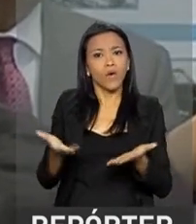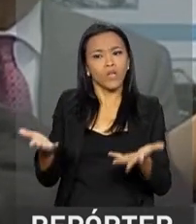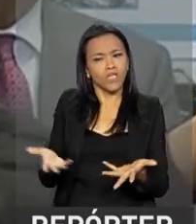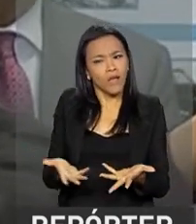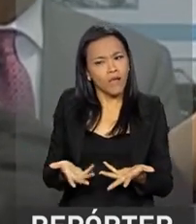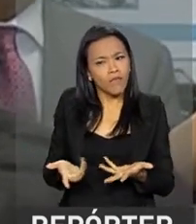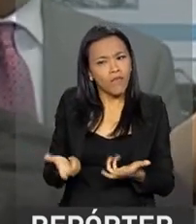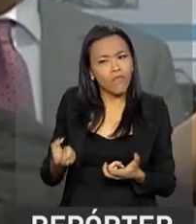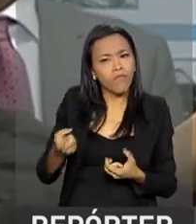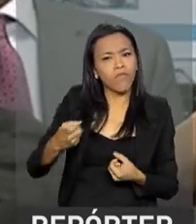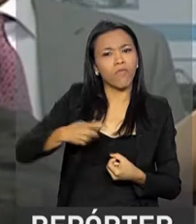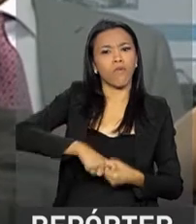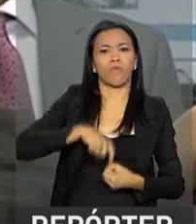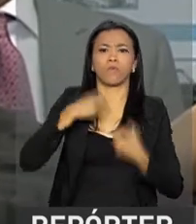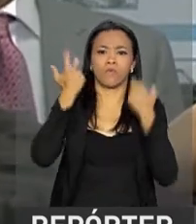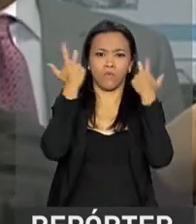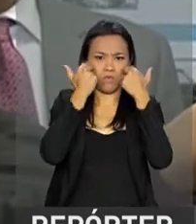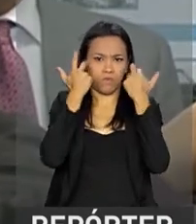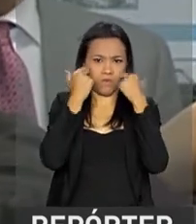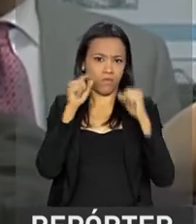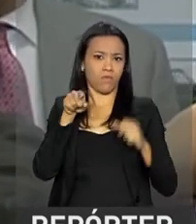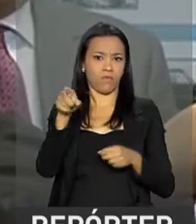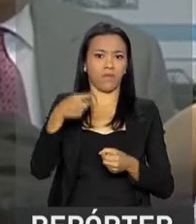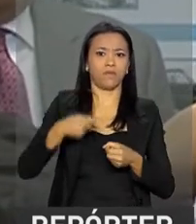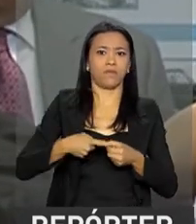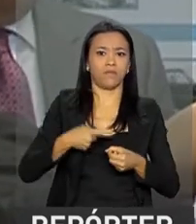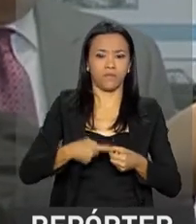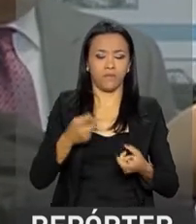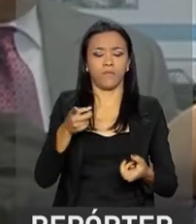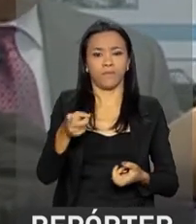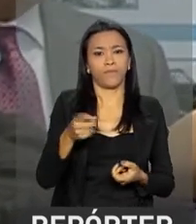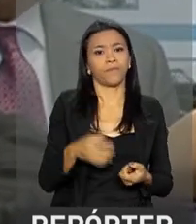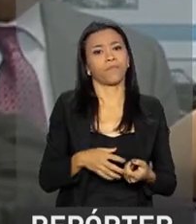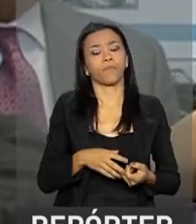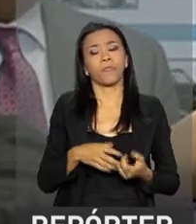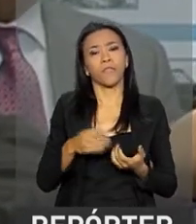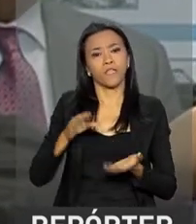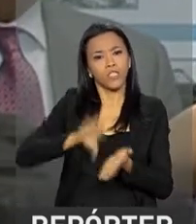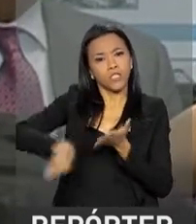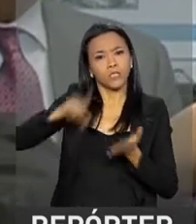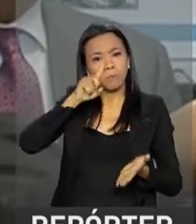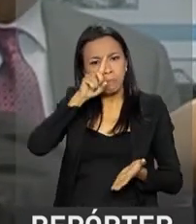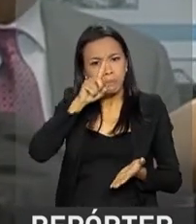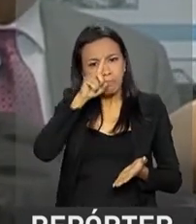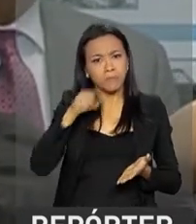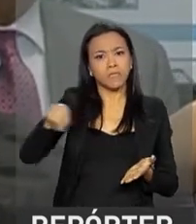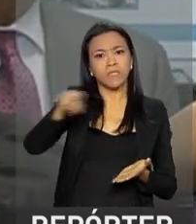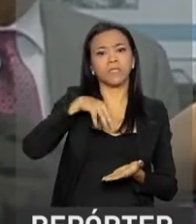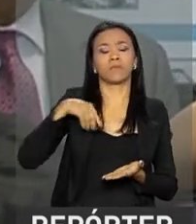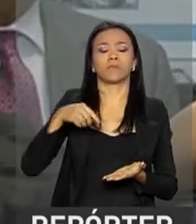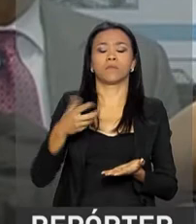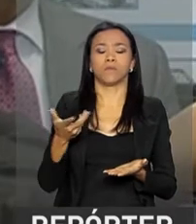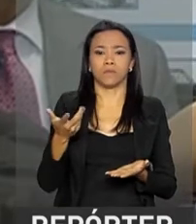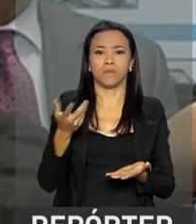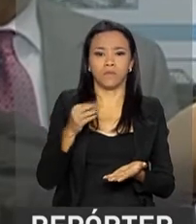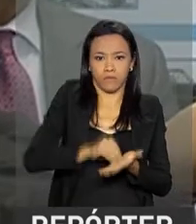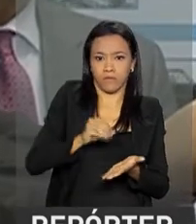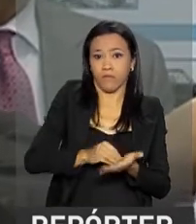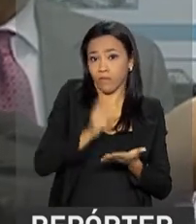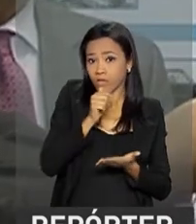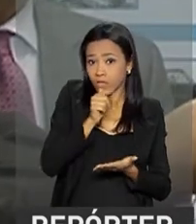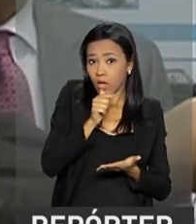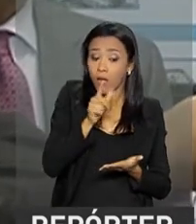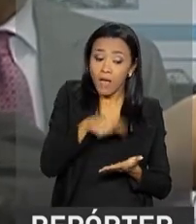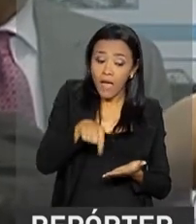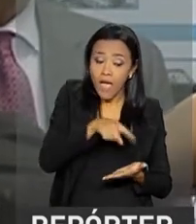da oferta hídrica saindo de qualquer risco com aquela população para um conjunto de